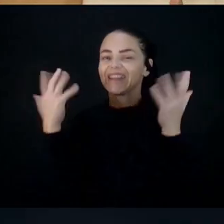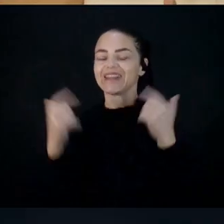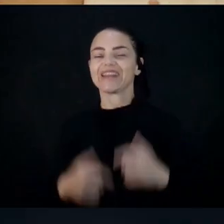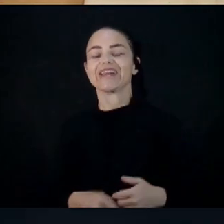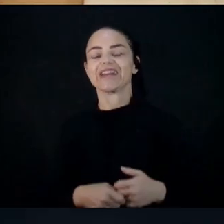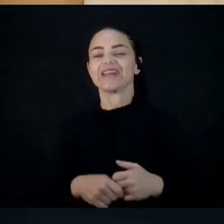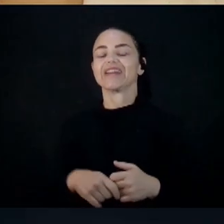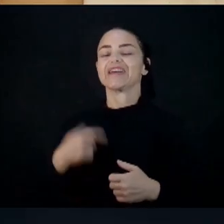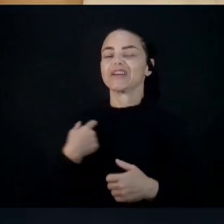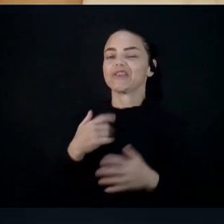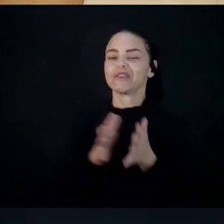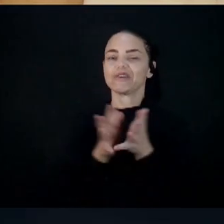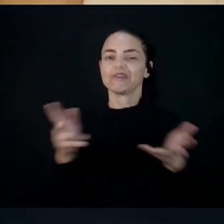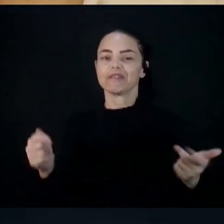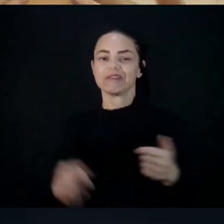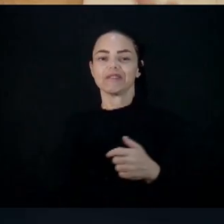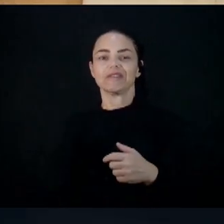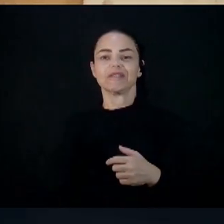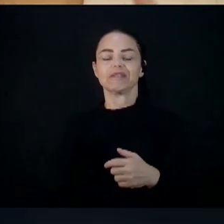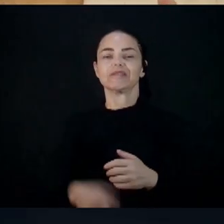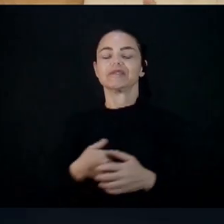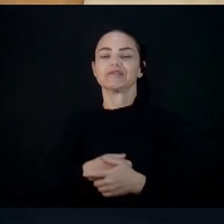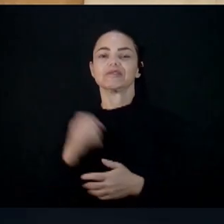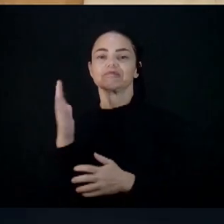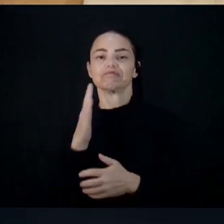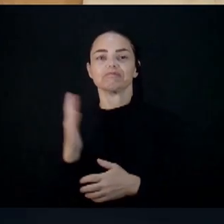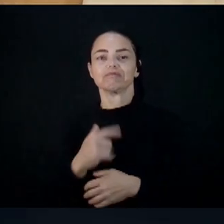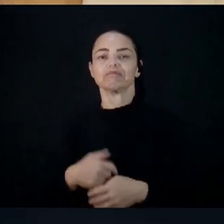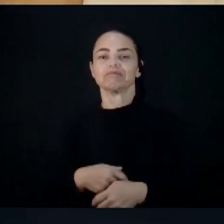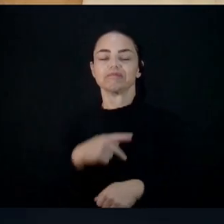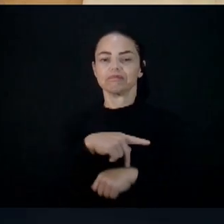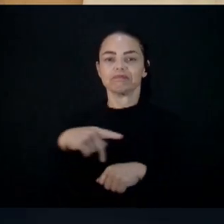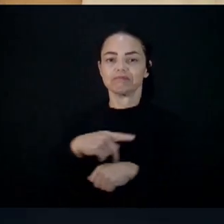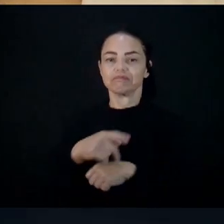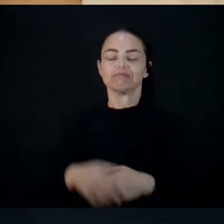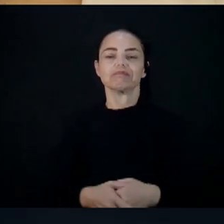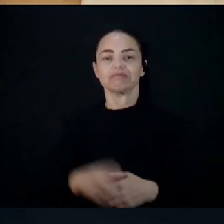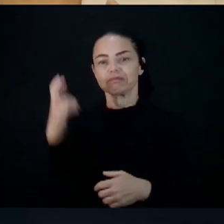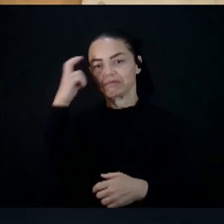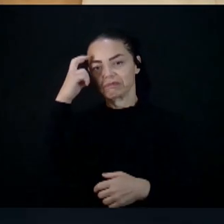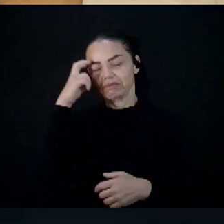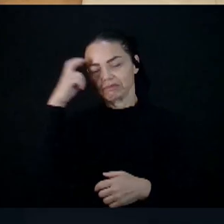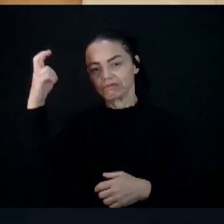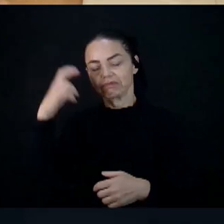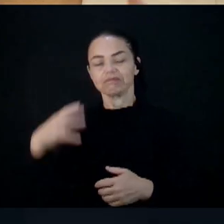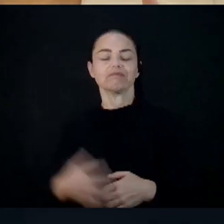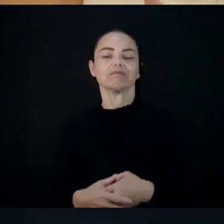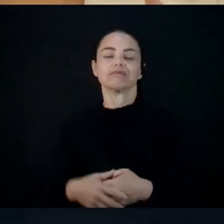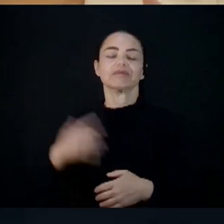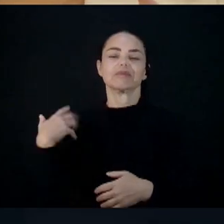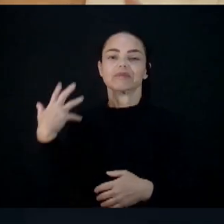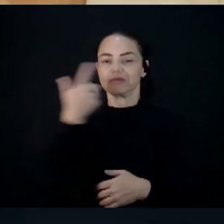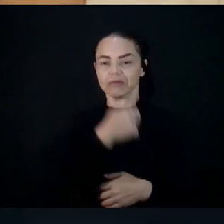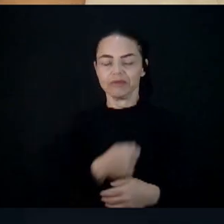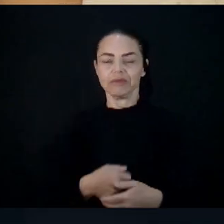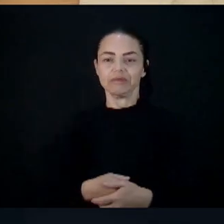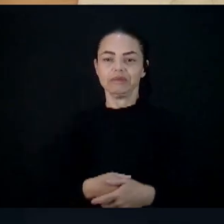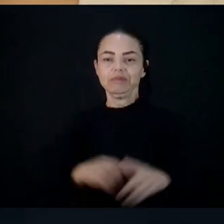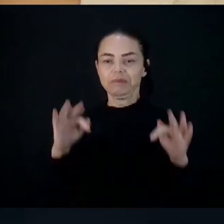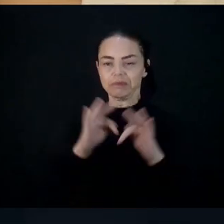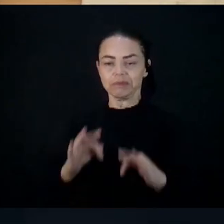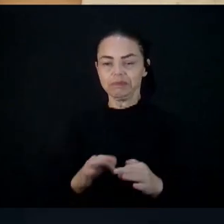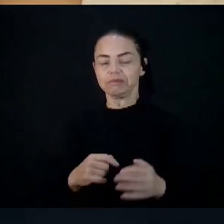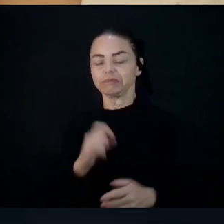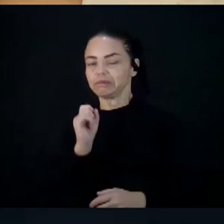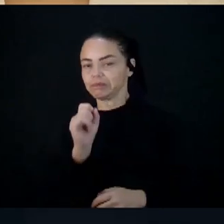isso é maravilhoso. Nosso Brasil, nosso país tem uma cultura linda, né, porque nós somos felizes, só